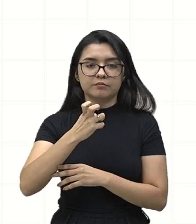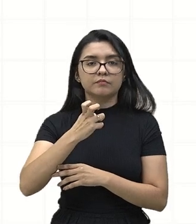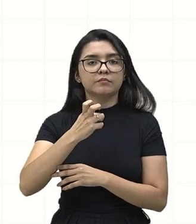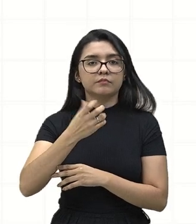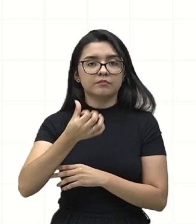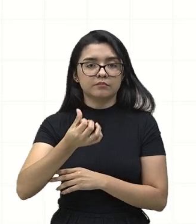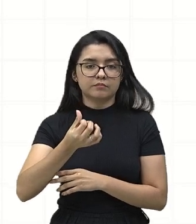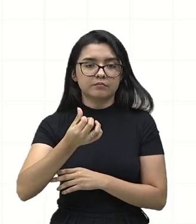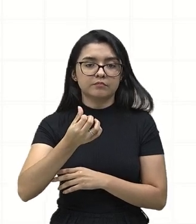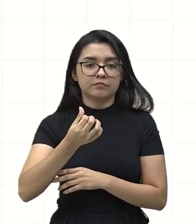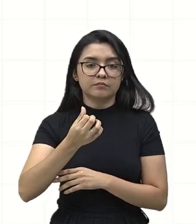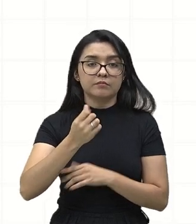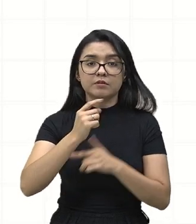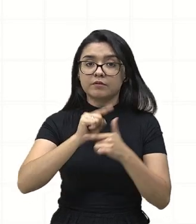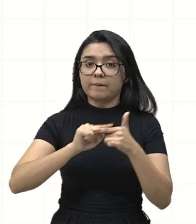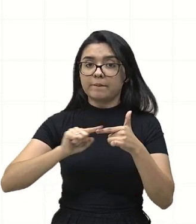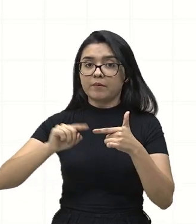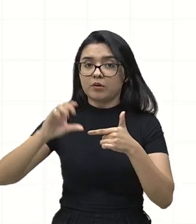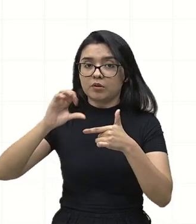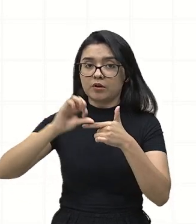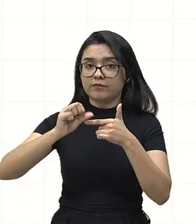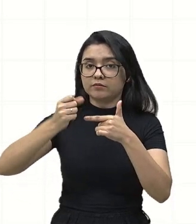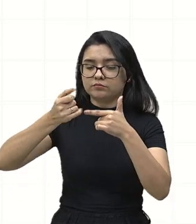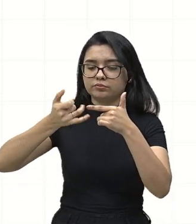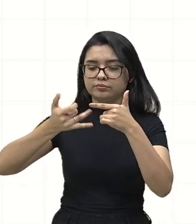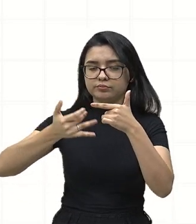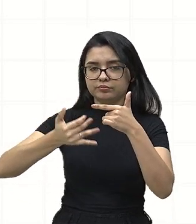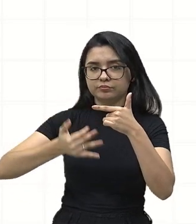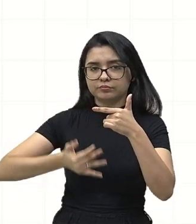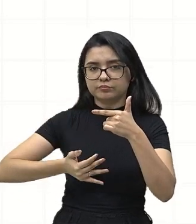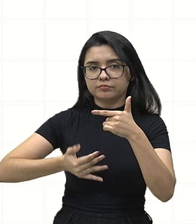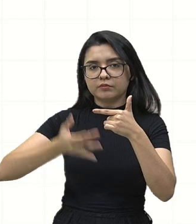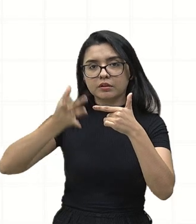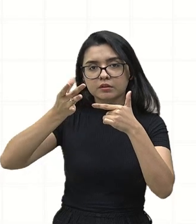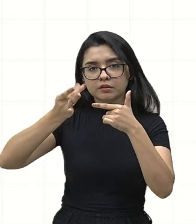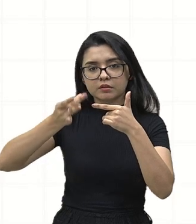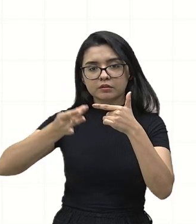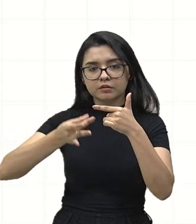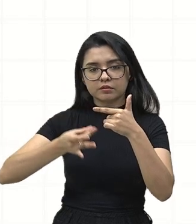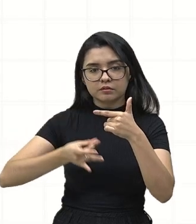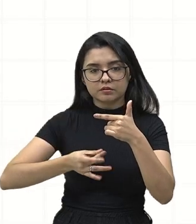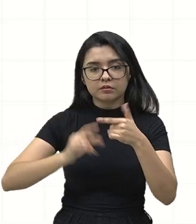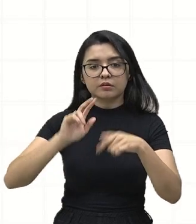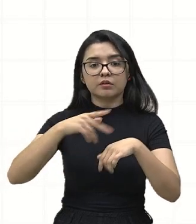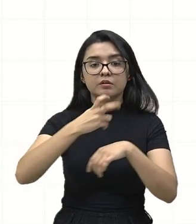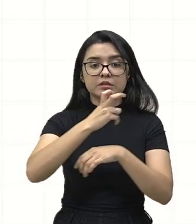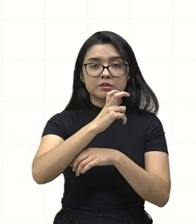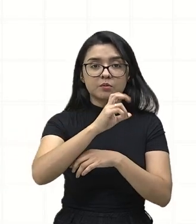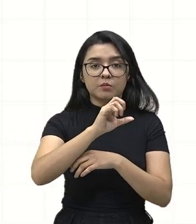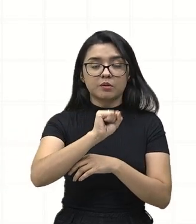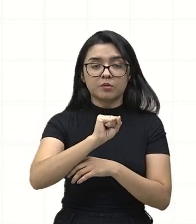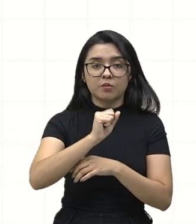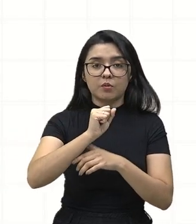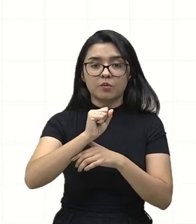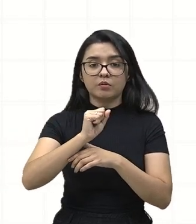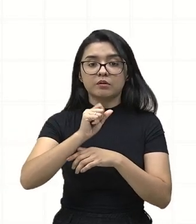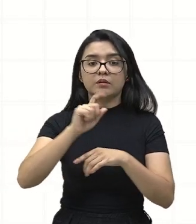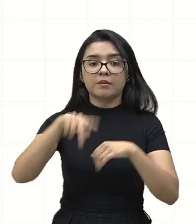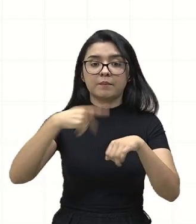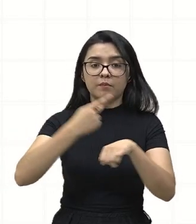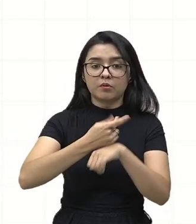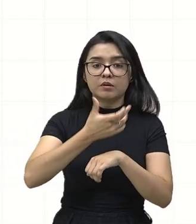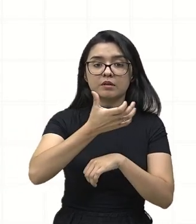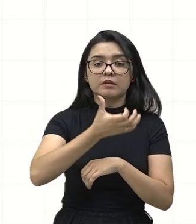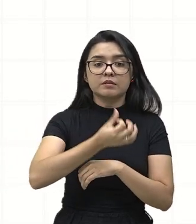586.456 por 9. Olha só, íamos dividir o 58, depois a gente ia pegar o 6, o 4, o